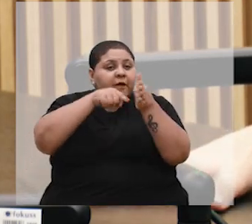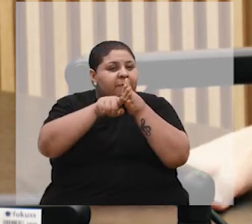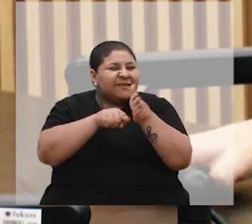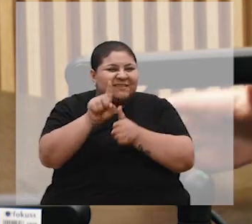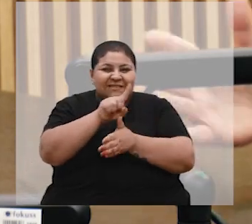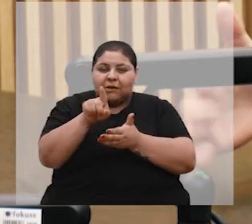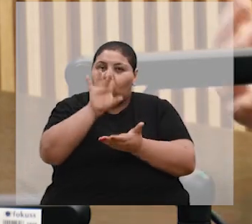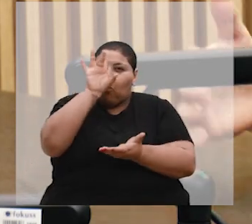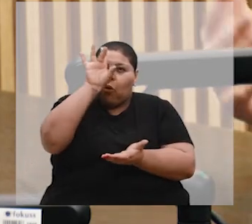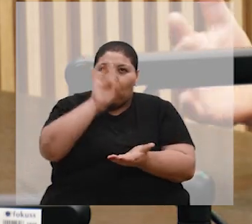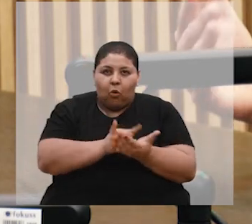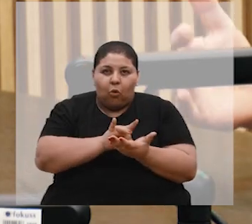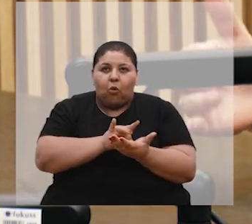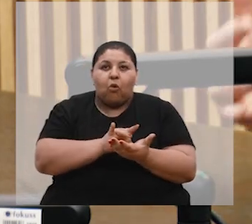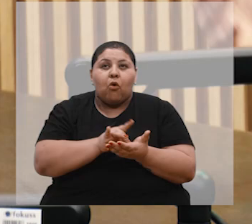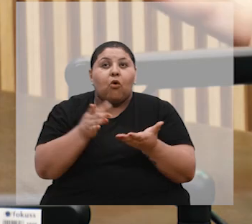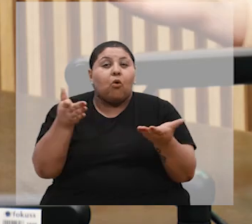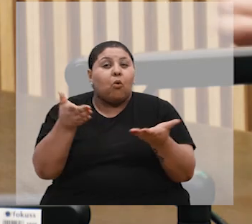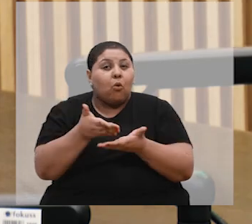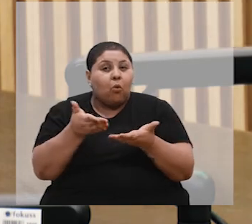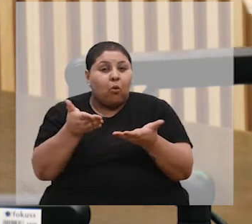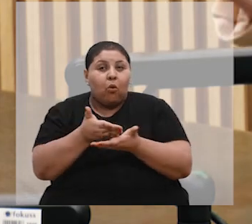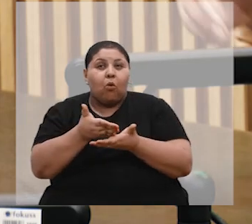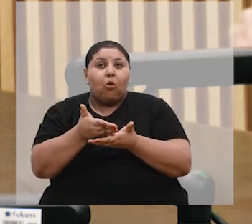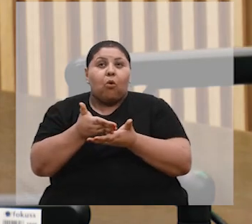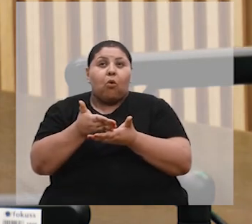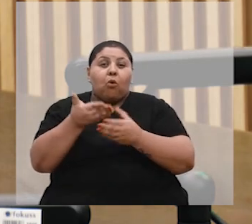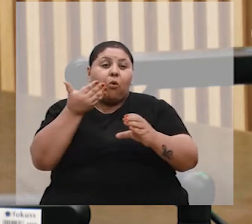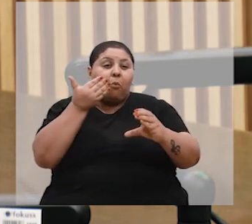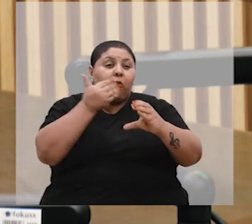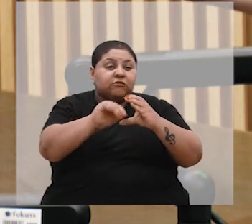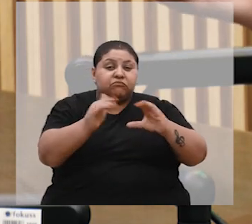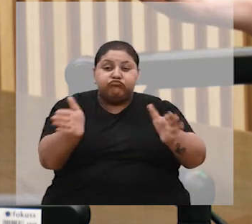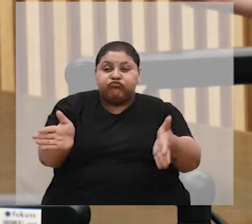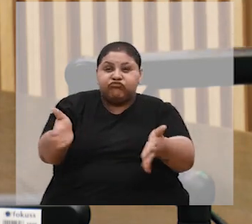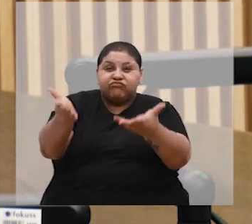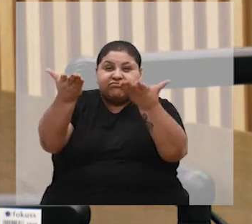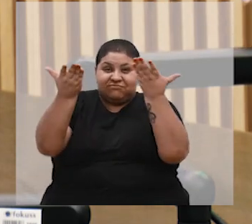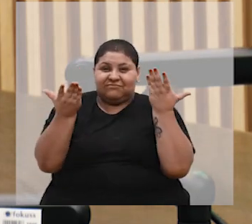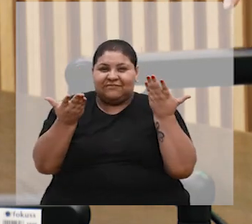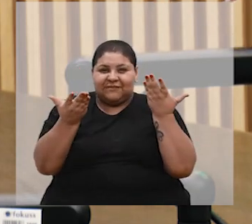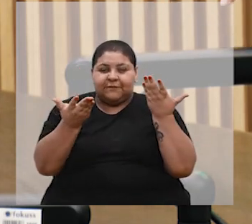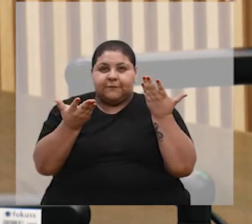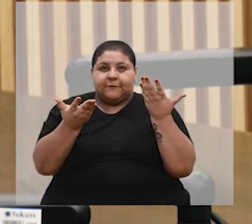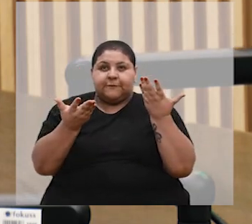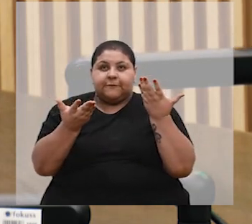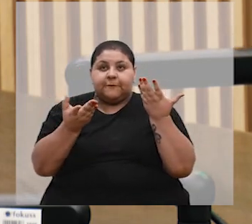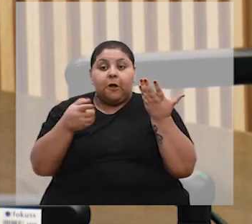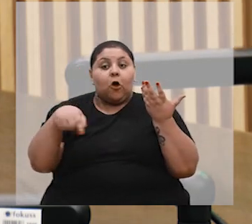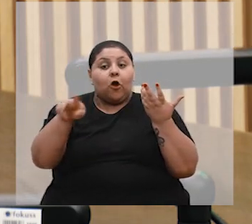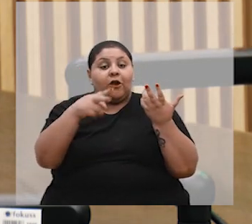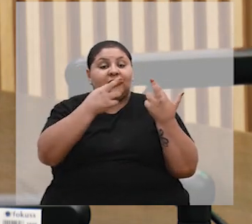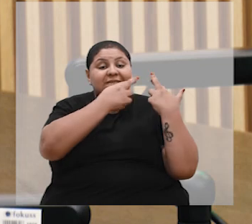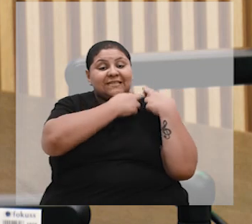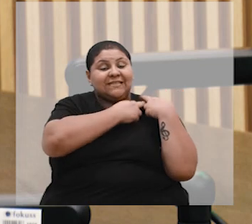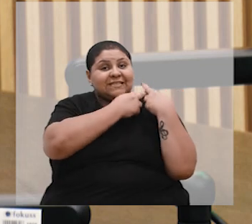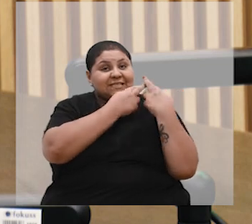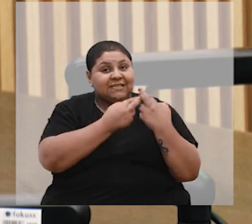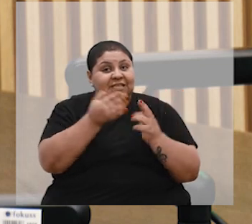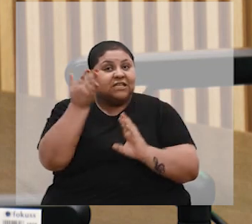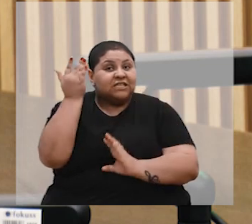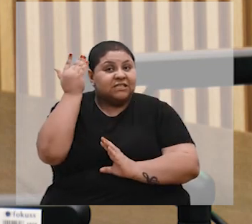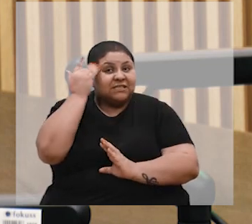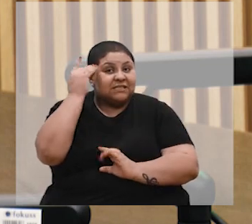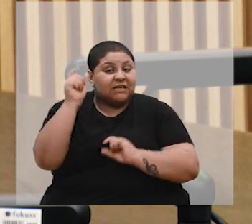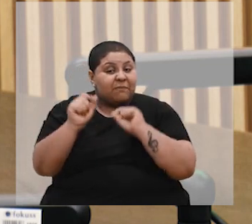era oficial e eles estavam reproduzindo e transmitindo e fomentando isso. Então, veja só, nossa responsabilidade também de